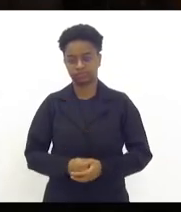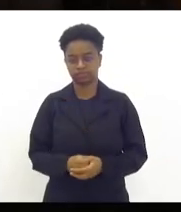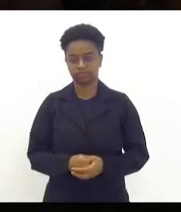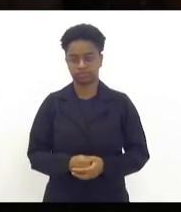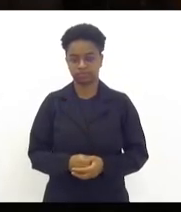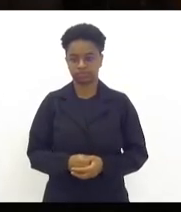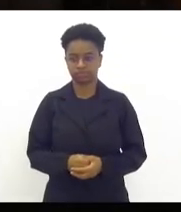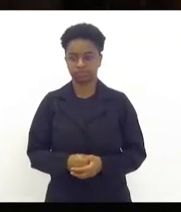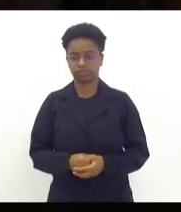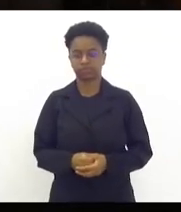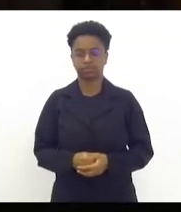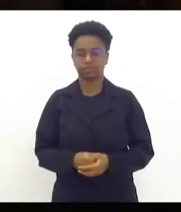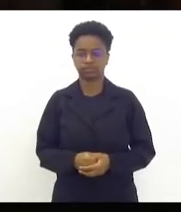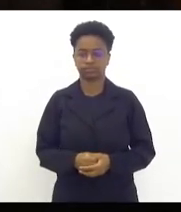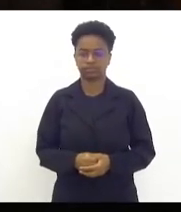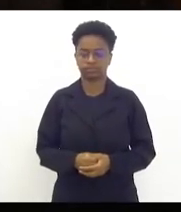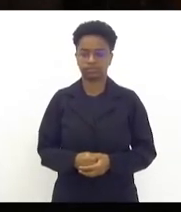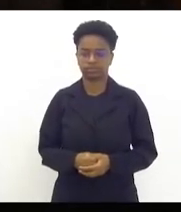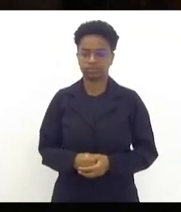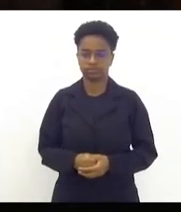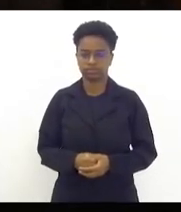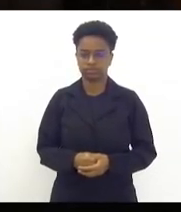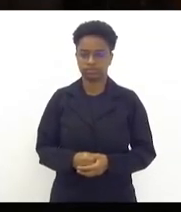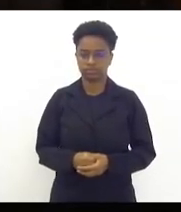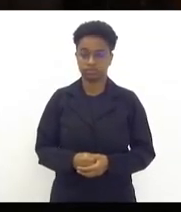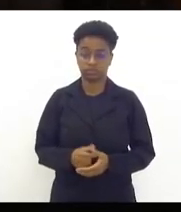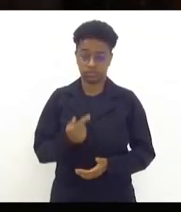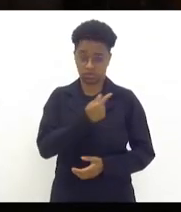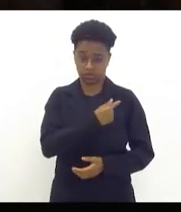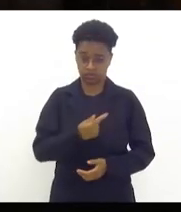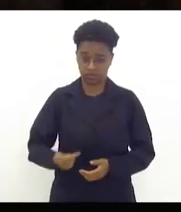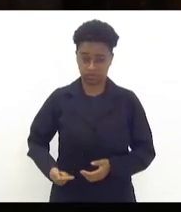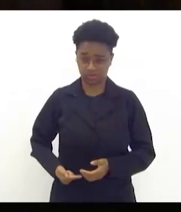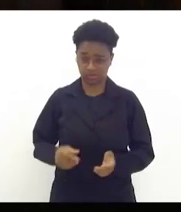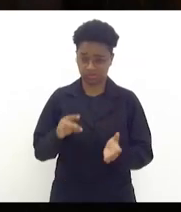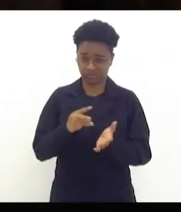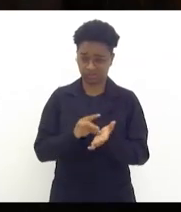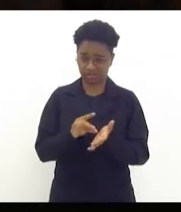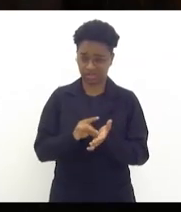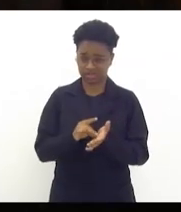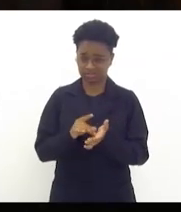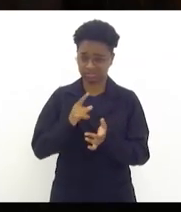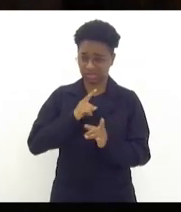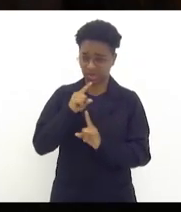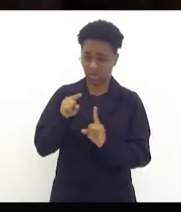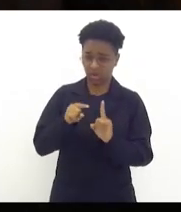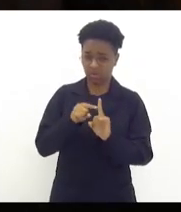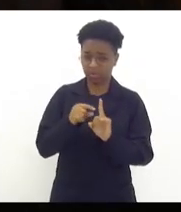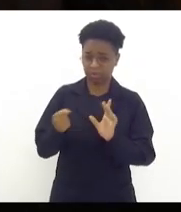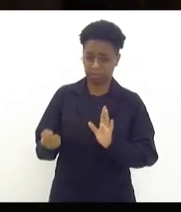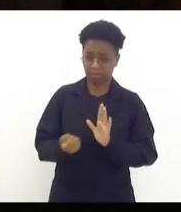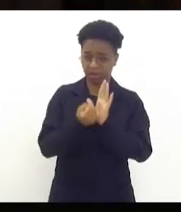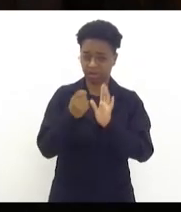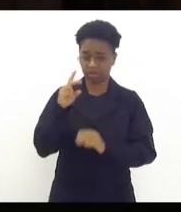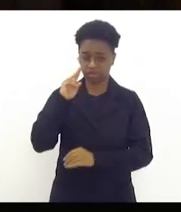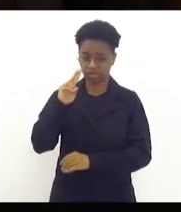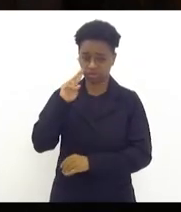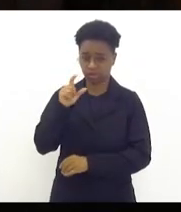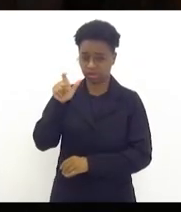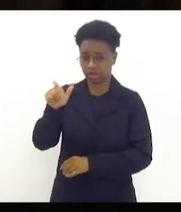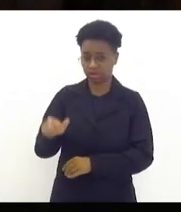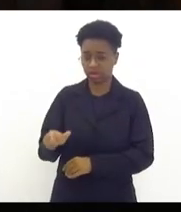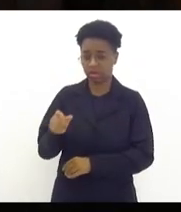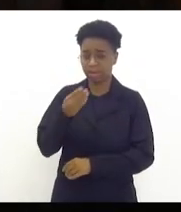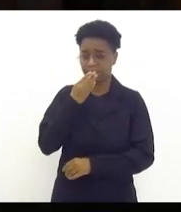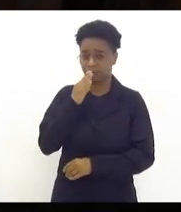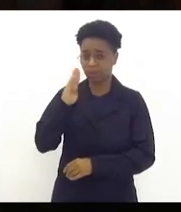Será que o governador vai querer entrar para a história como aquele que